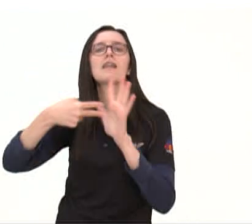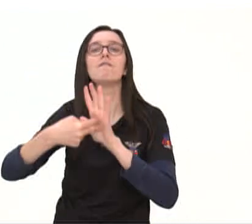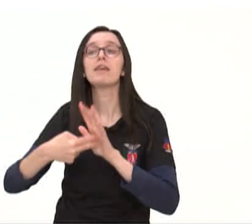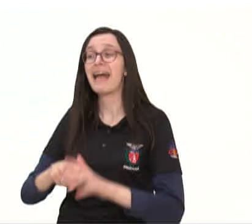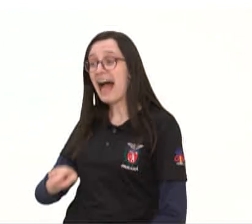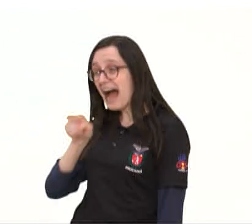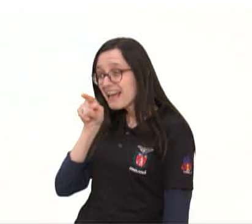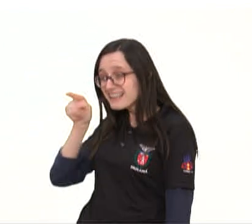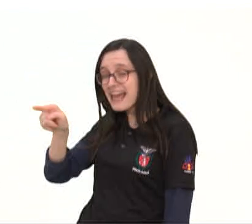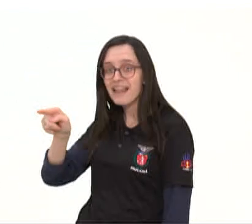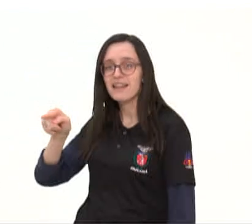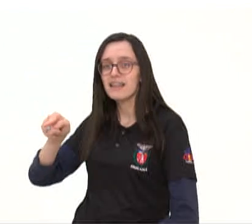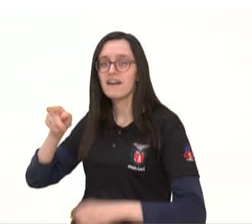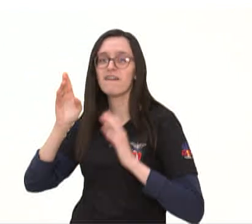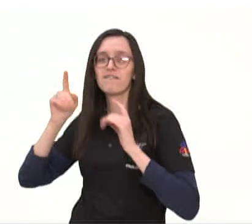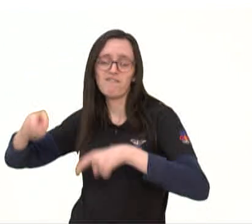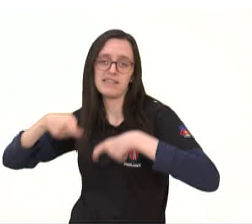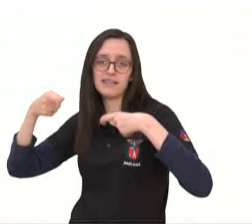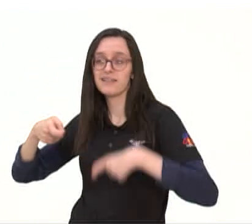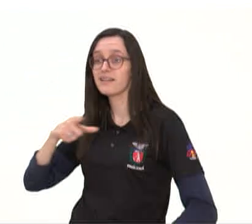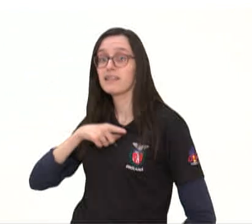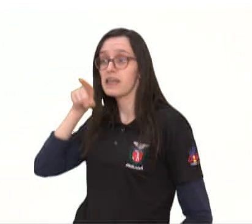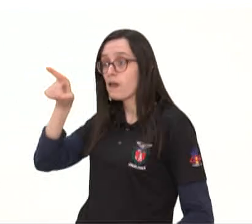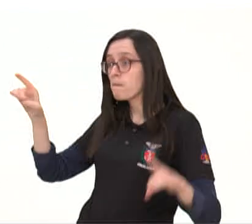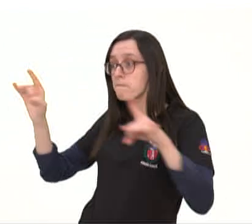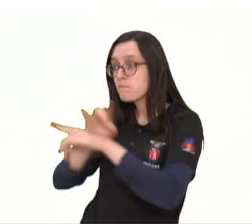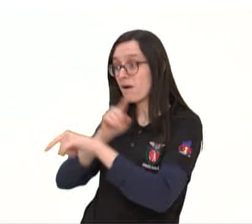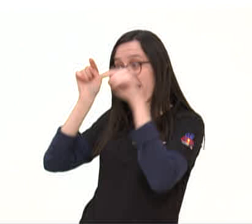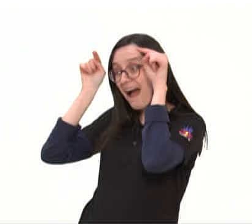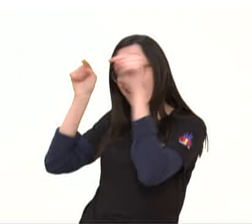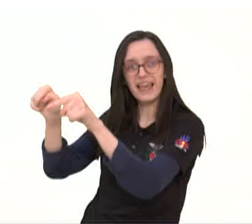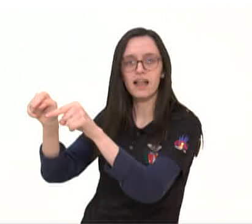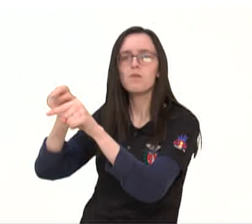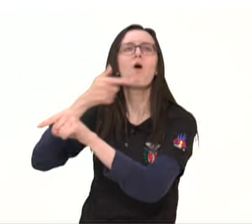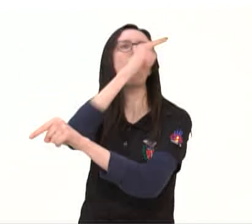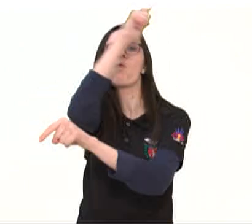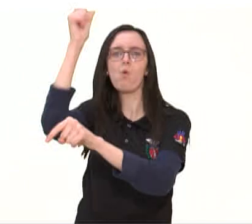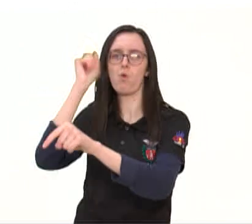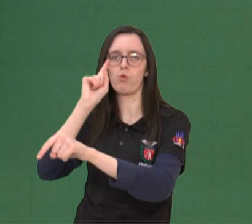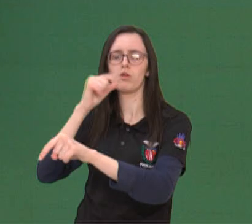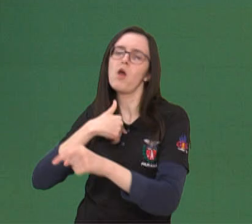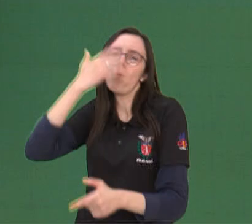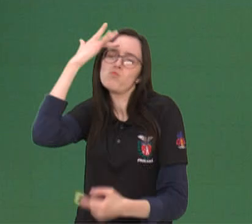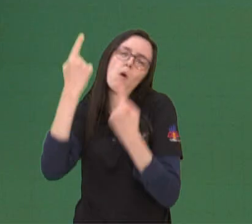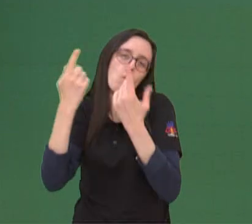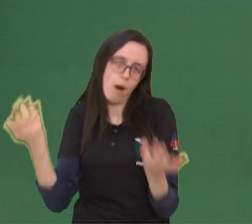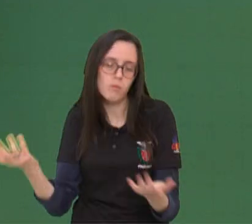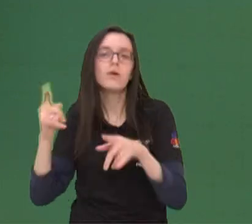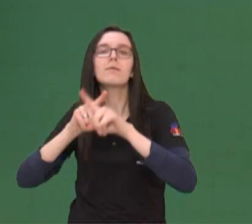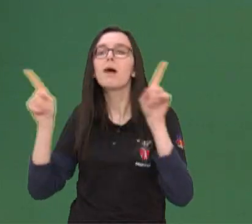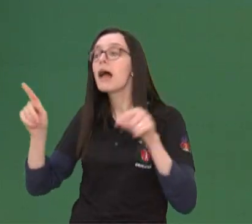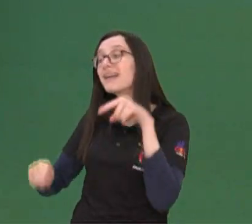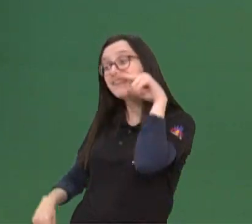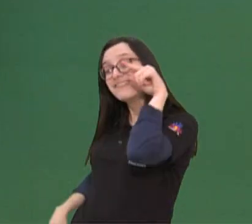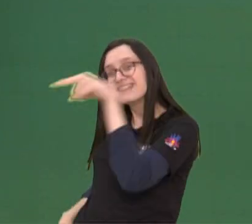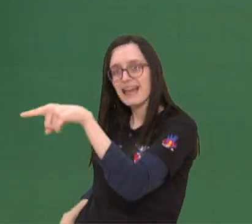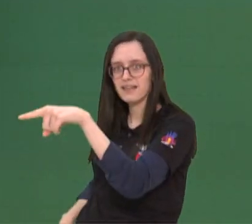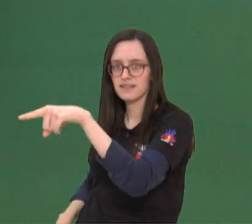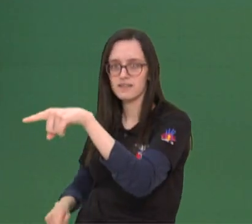especifica a fazenda, ou seja, trata-se de uma fazenda específica. Então, eu sei qual fazenda estou